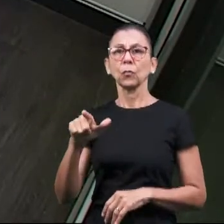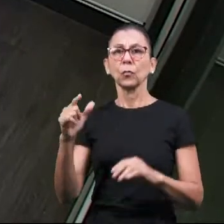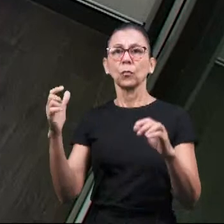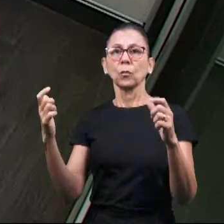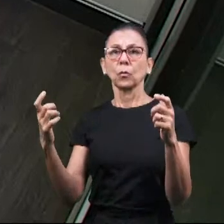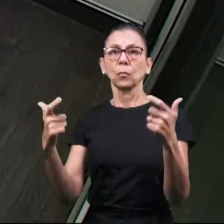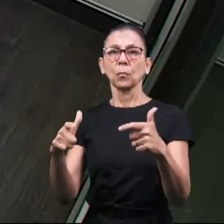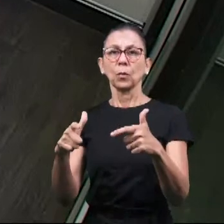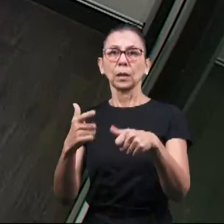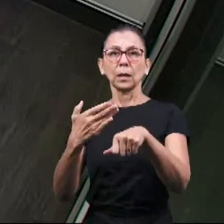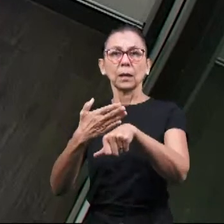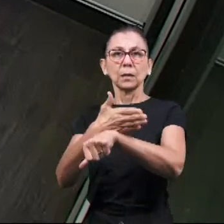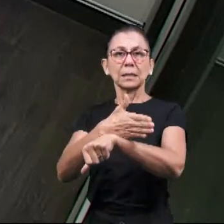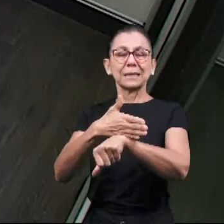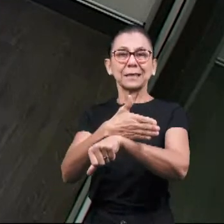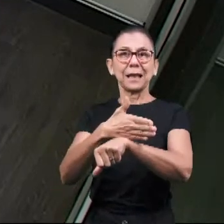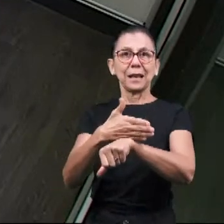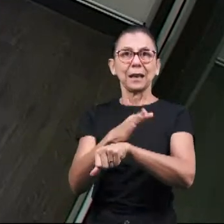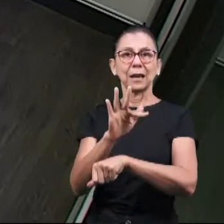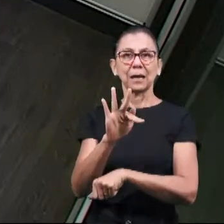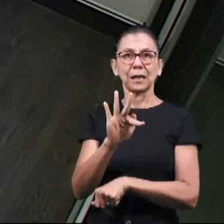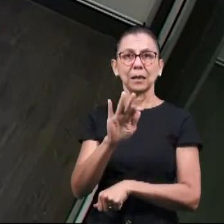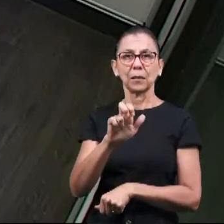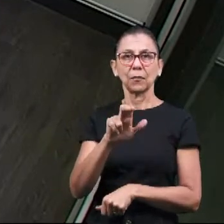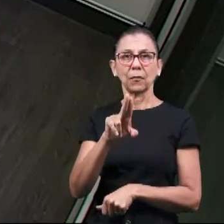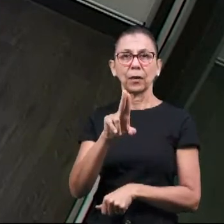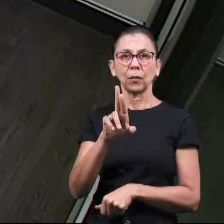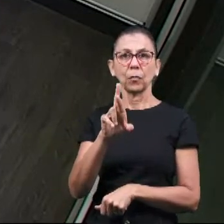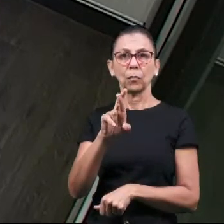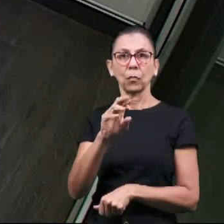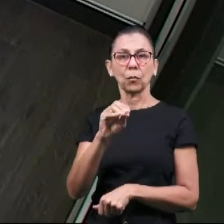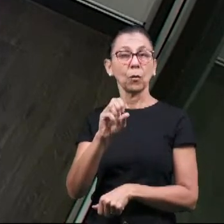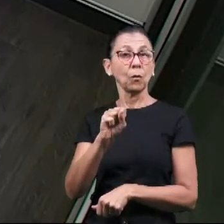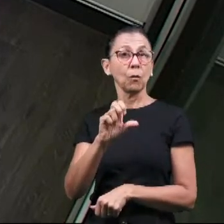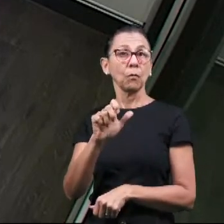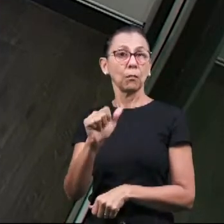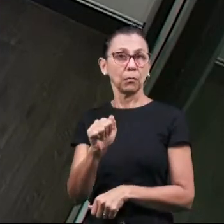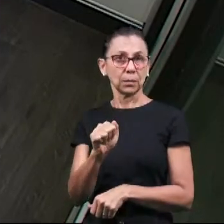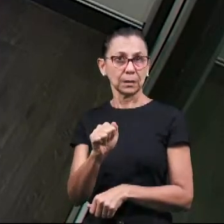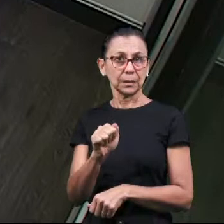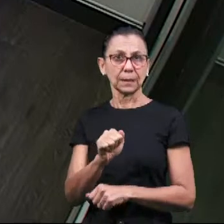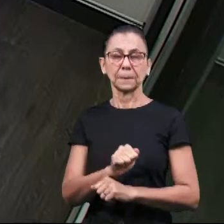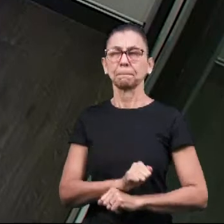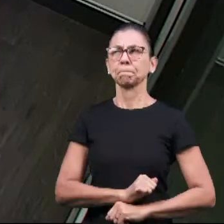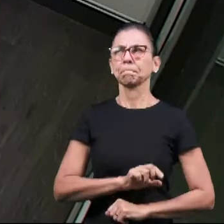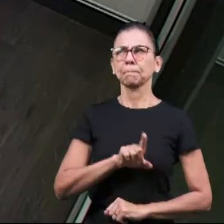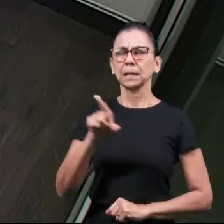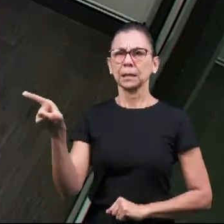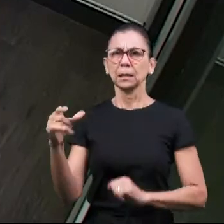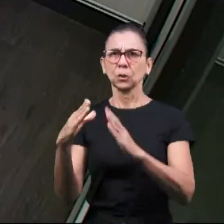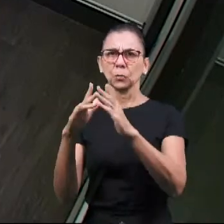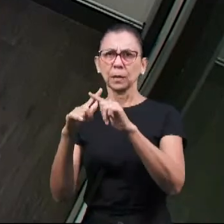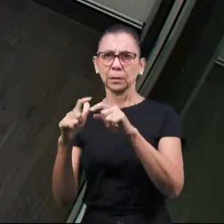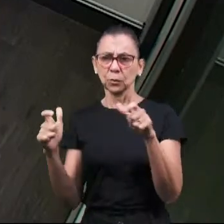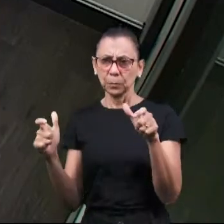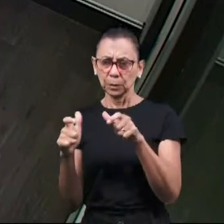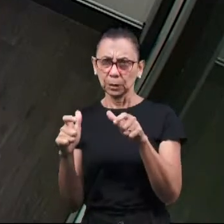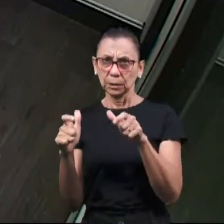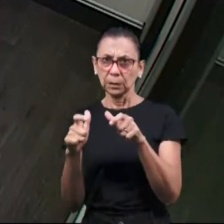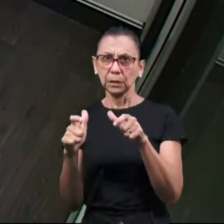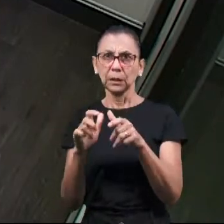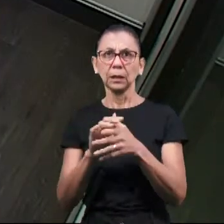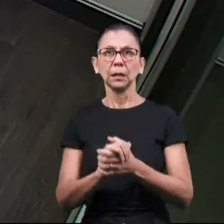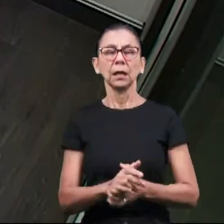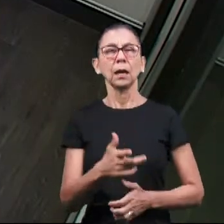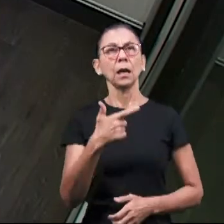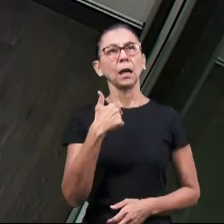começou o bairro, tinha poucos moradores, mas abriu uma igreja, um trabalhinho lá. E eu trabalhava à noite. Eu trabalhava no jornal, trabalhei 20 anos no